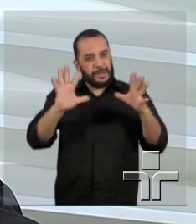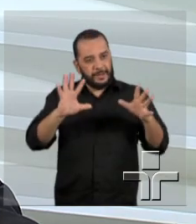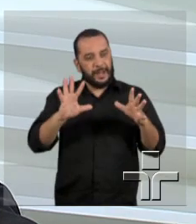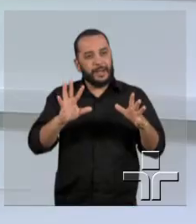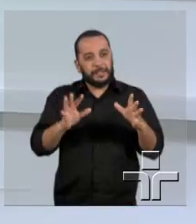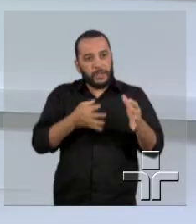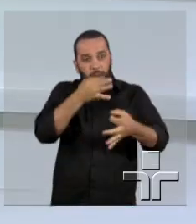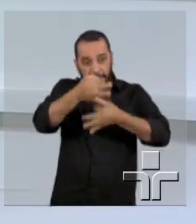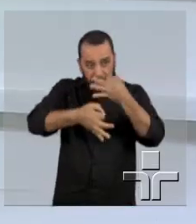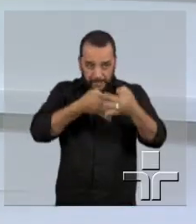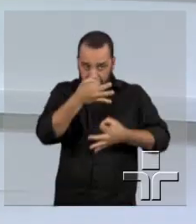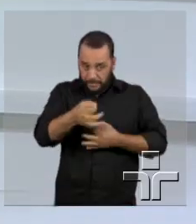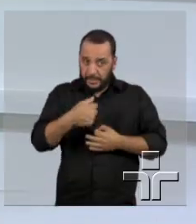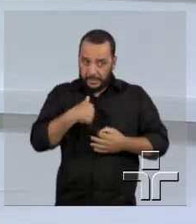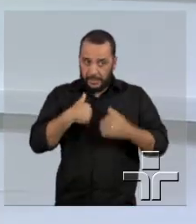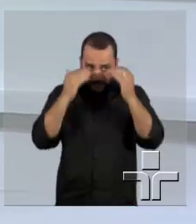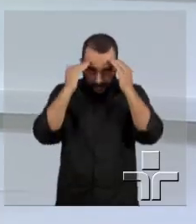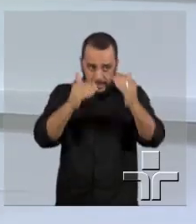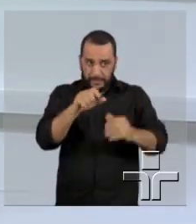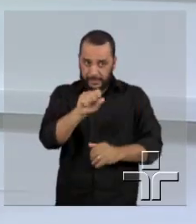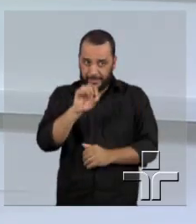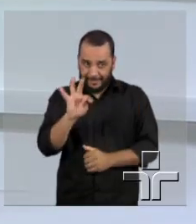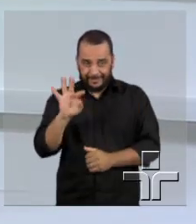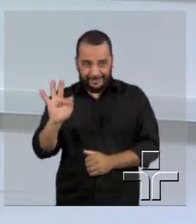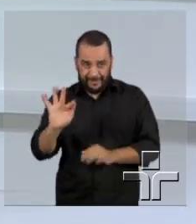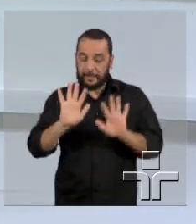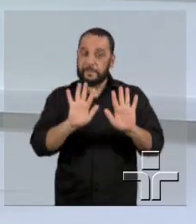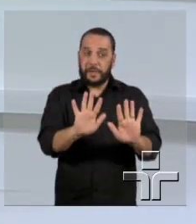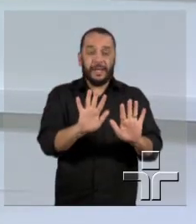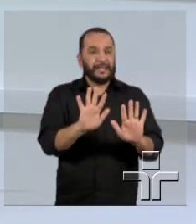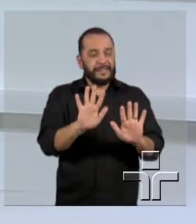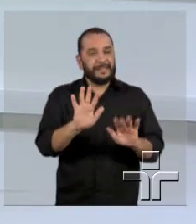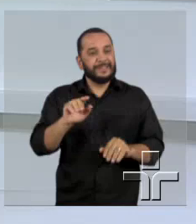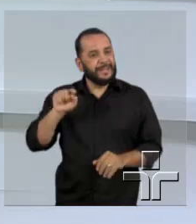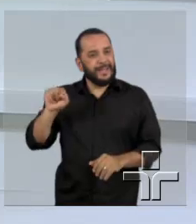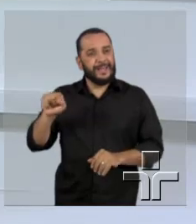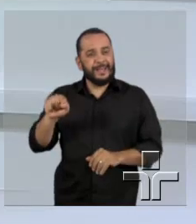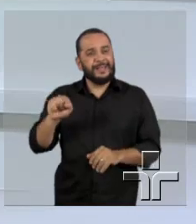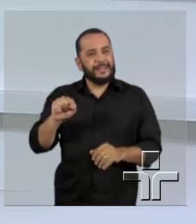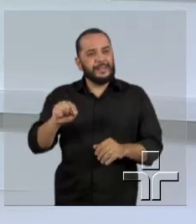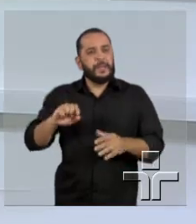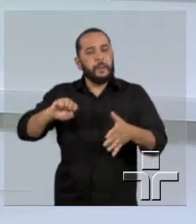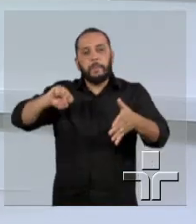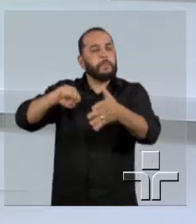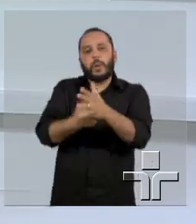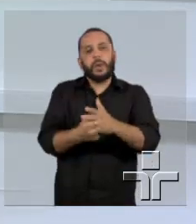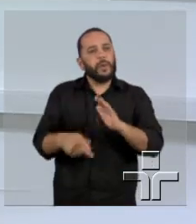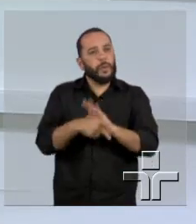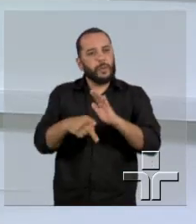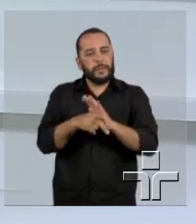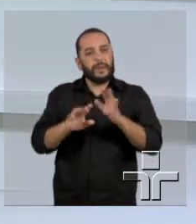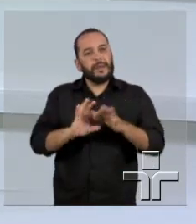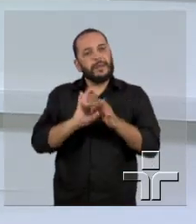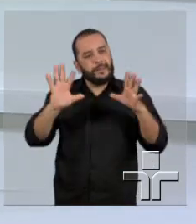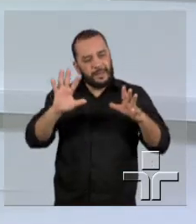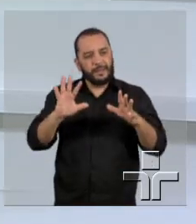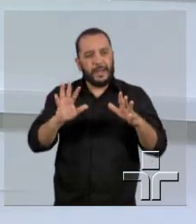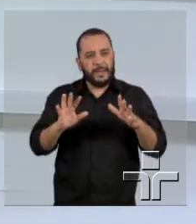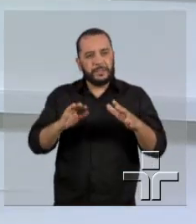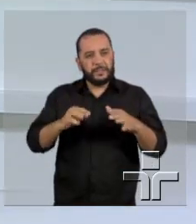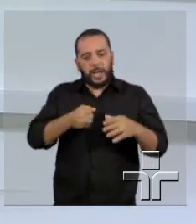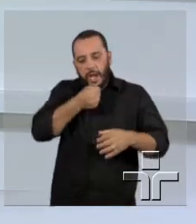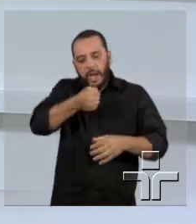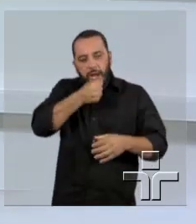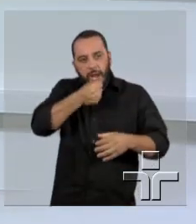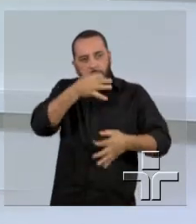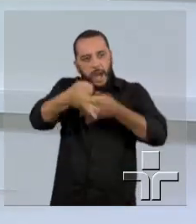de vista, e com todo o respeito que eu tenho ao Supremo, de fato, violou a liberdade de imprensa. O primeiro caso seria no que diz